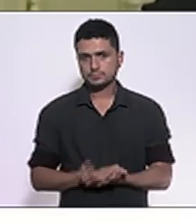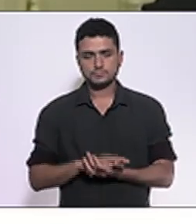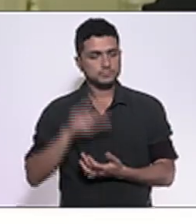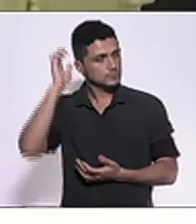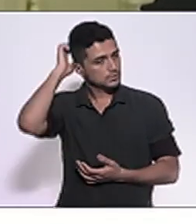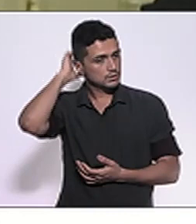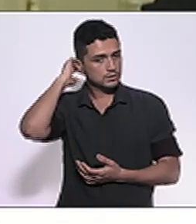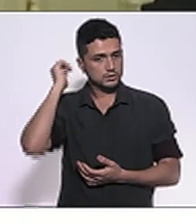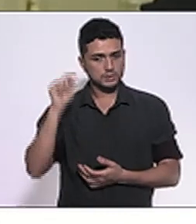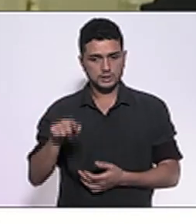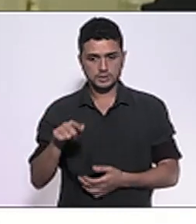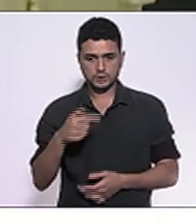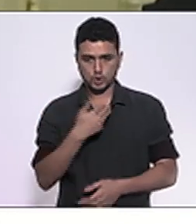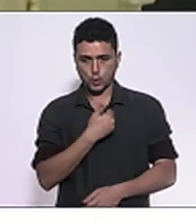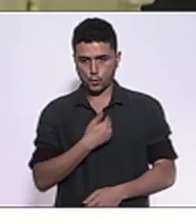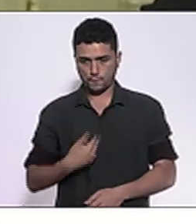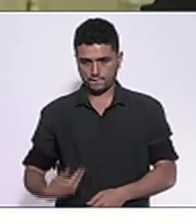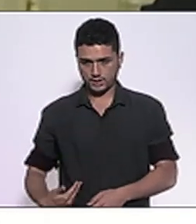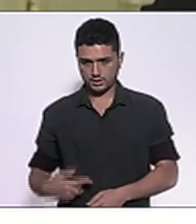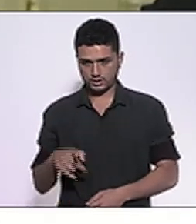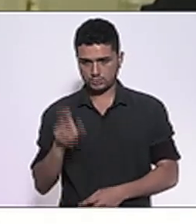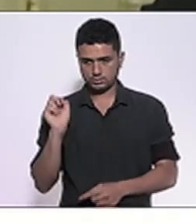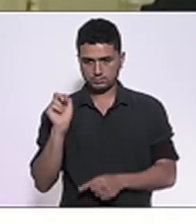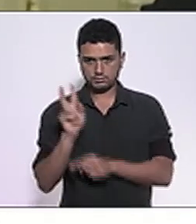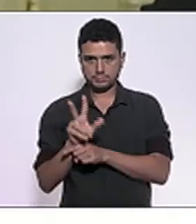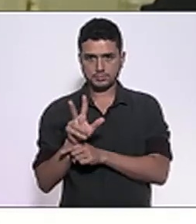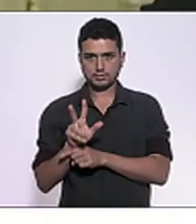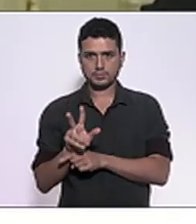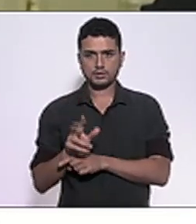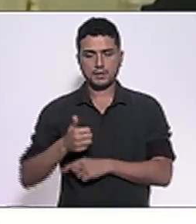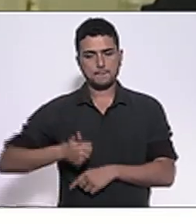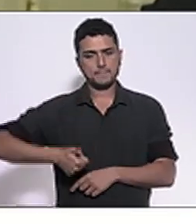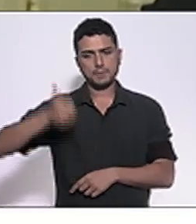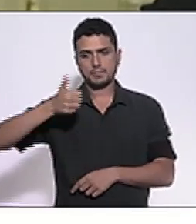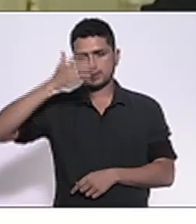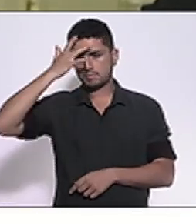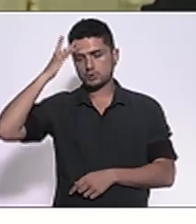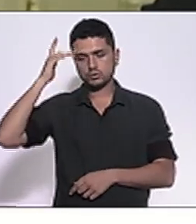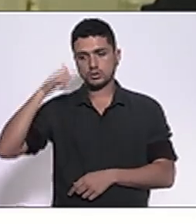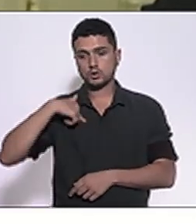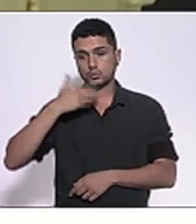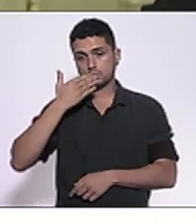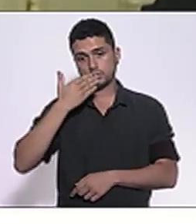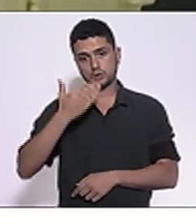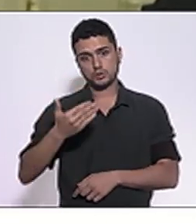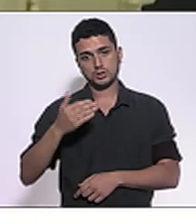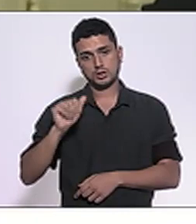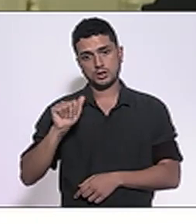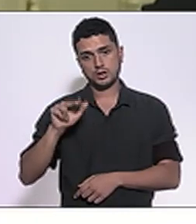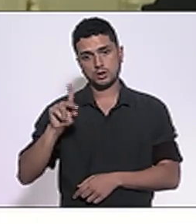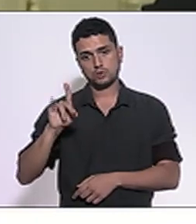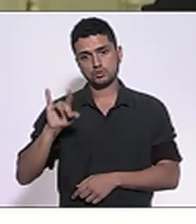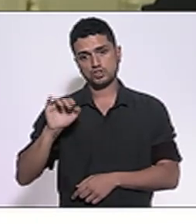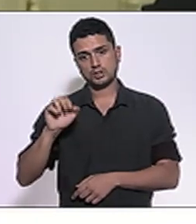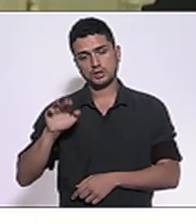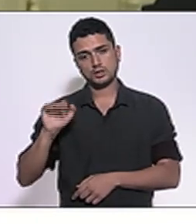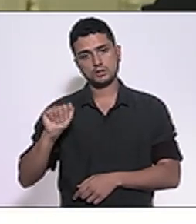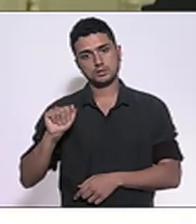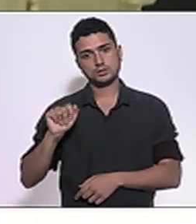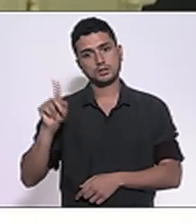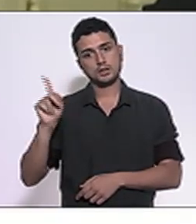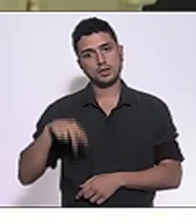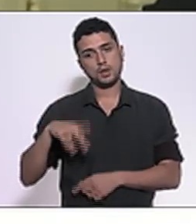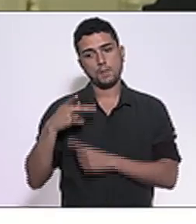quando esse governo entrou, a primeira pessoa que eu pedi audiência não foi o secretário de Fazenda, foi